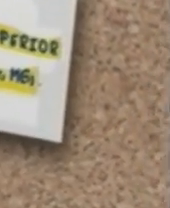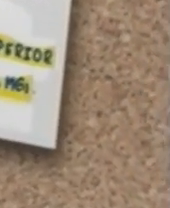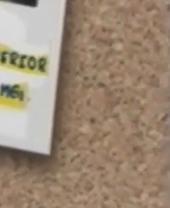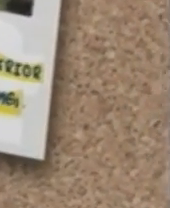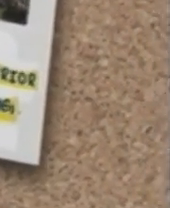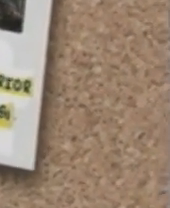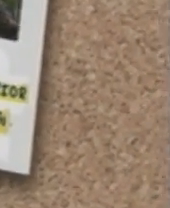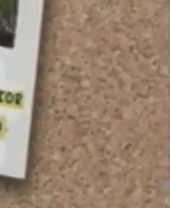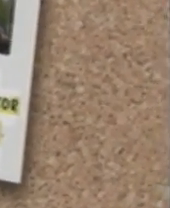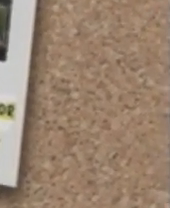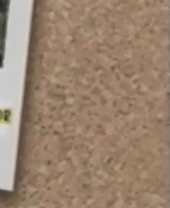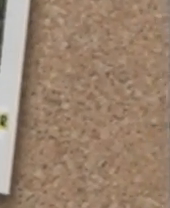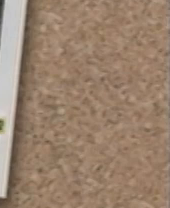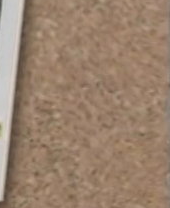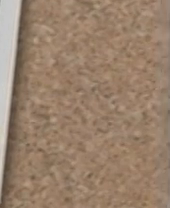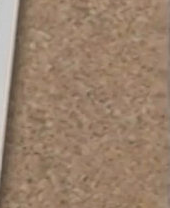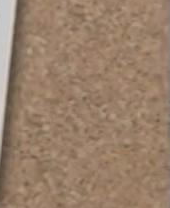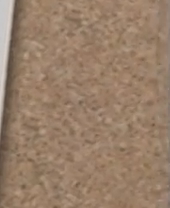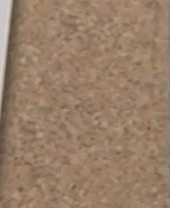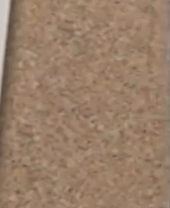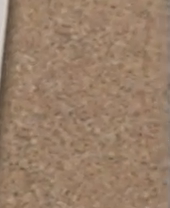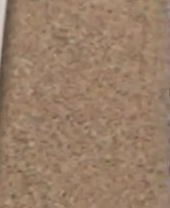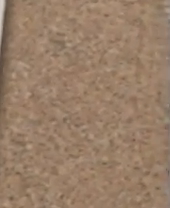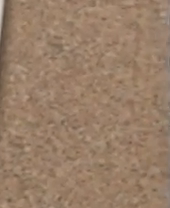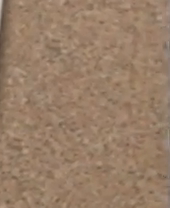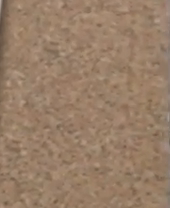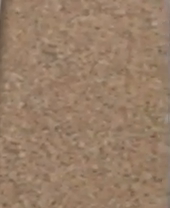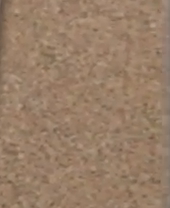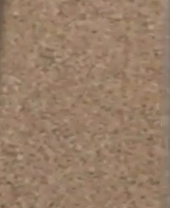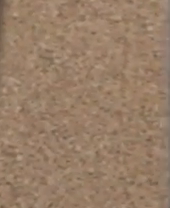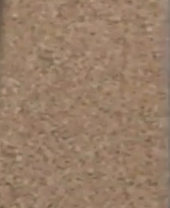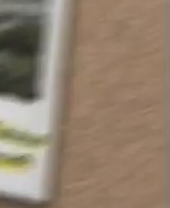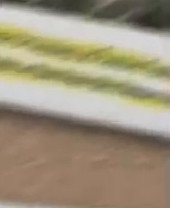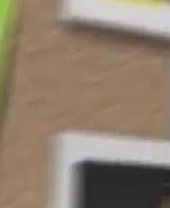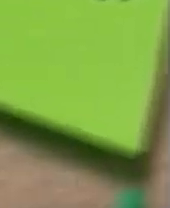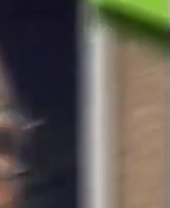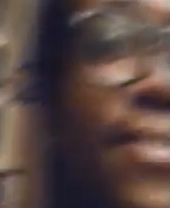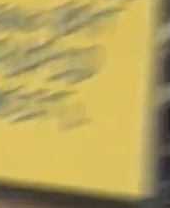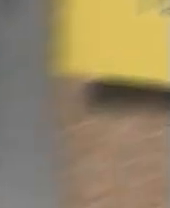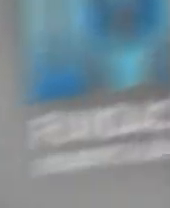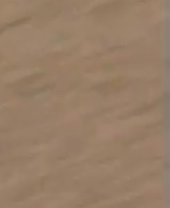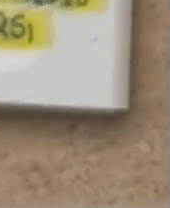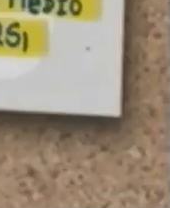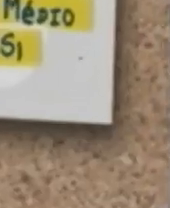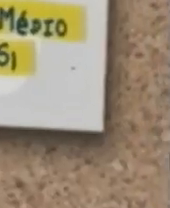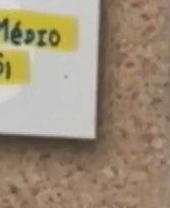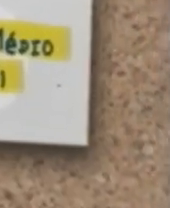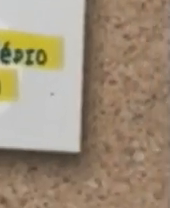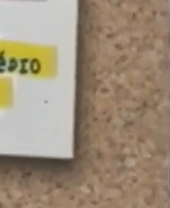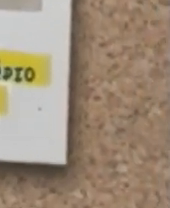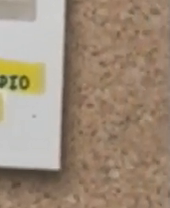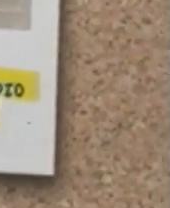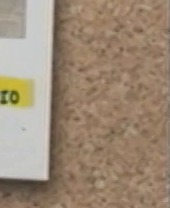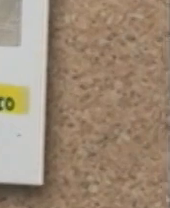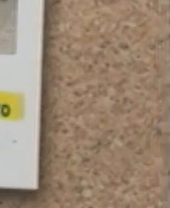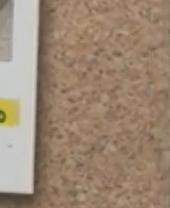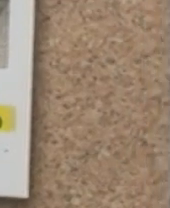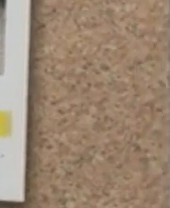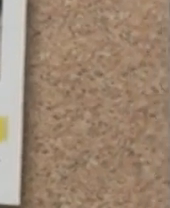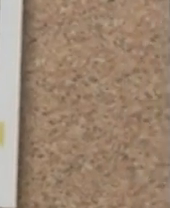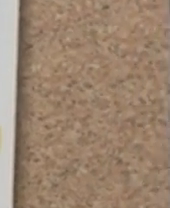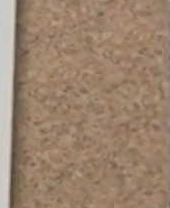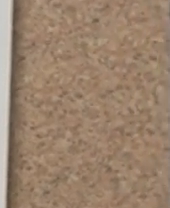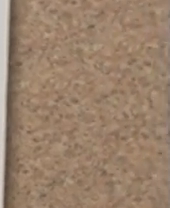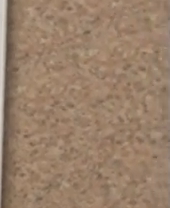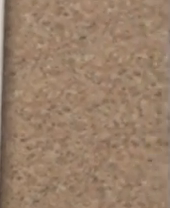Gerais, ficou com o mérito institucional do ensino superior. E o Colégio Estela Maris, do Rio Grande do Sul, recebe o